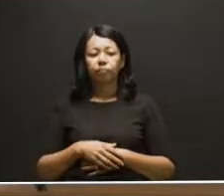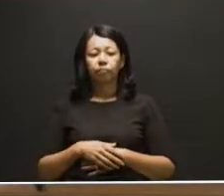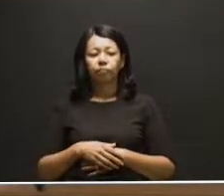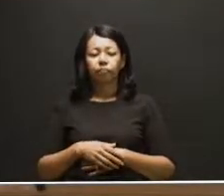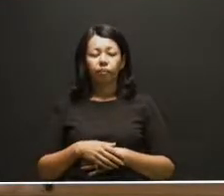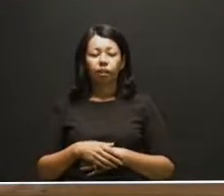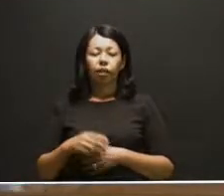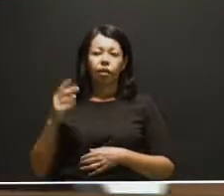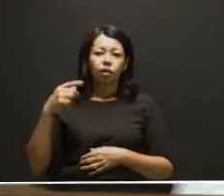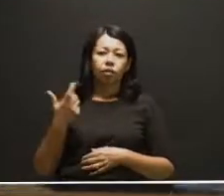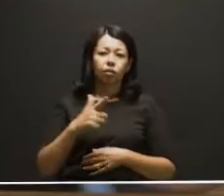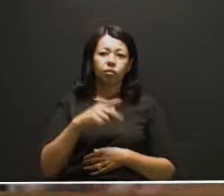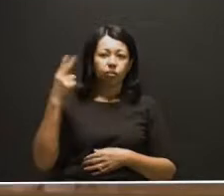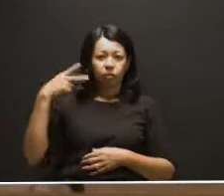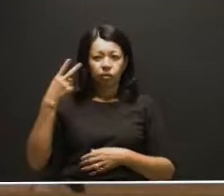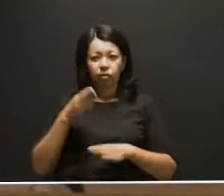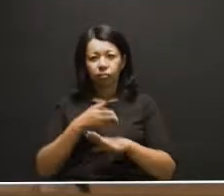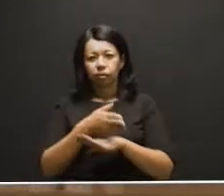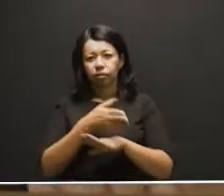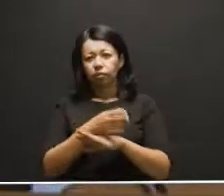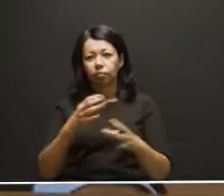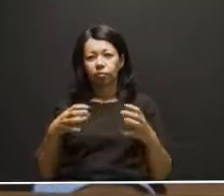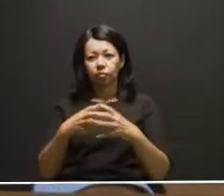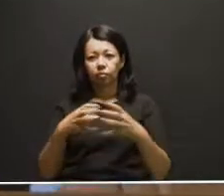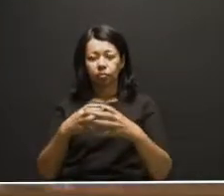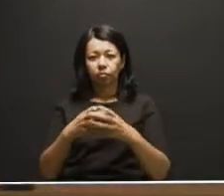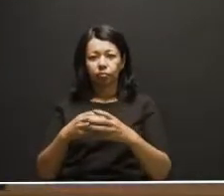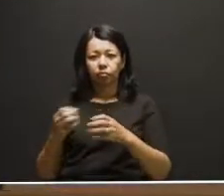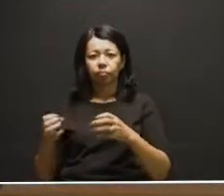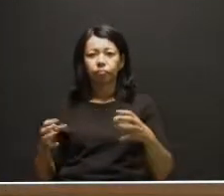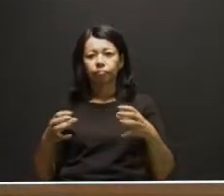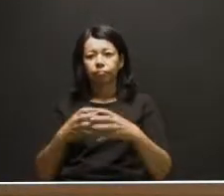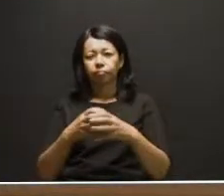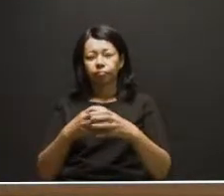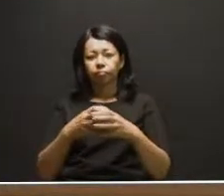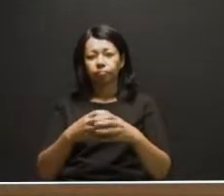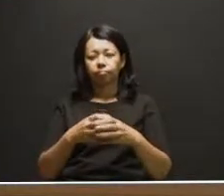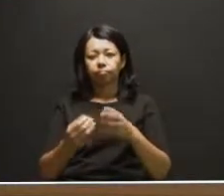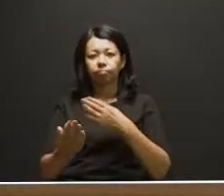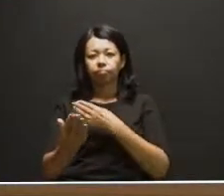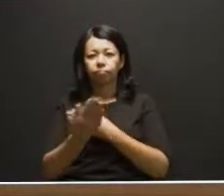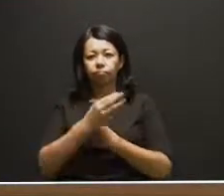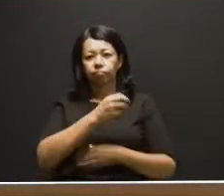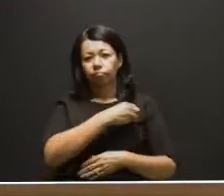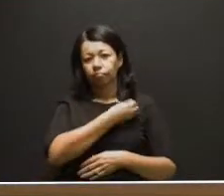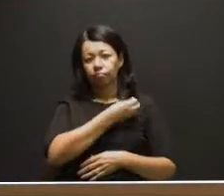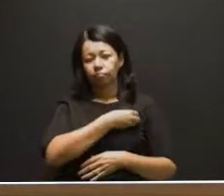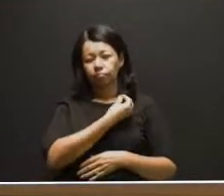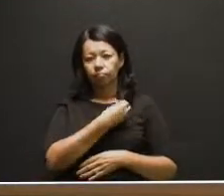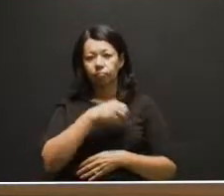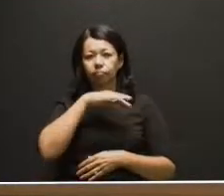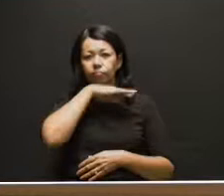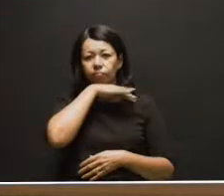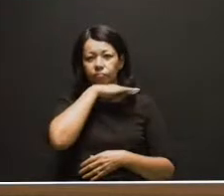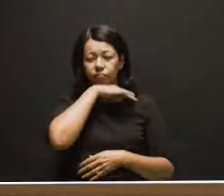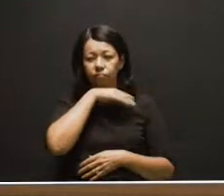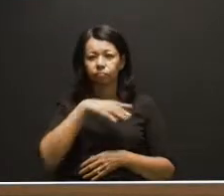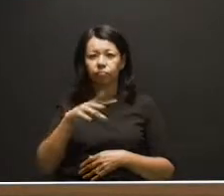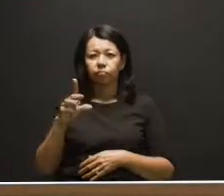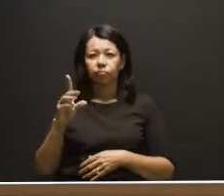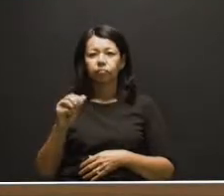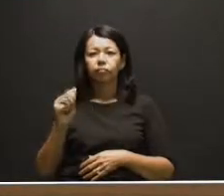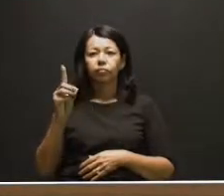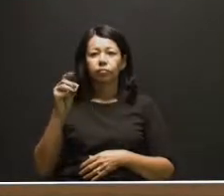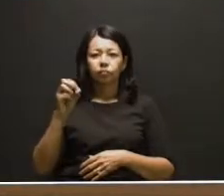alves moreira os membros da comissão do meio ambiente da produção e bem estar da vida animal anderson dylan andrade presidente antónio vieira